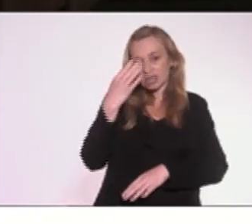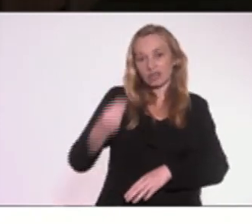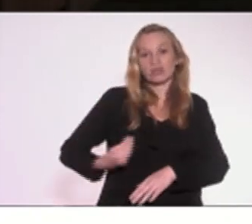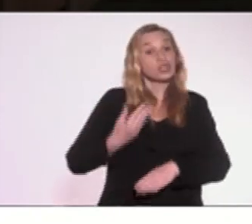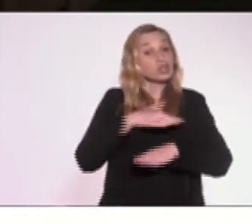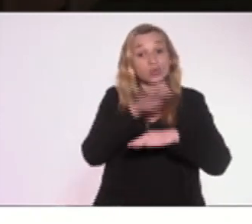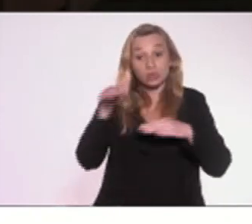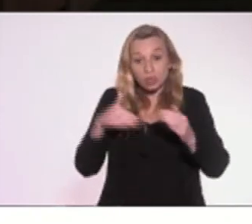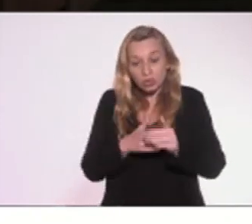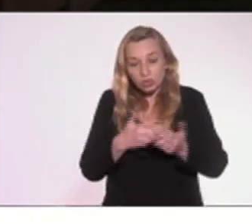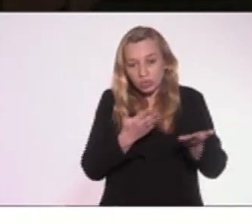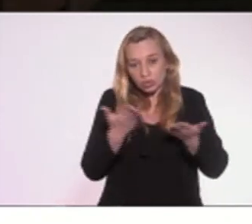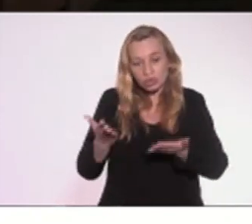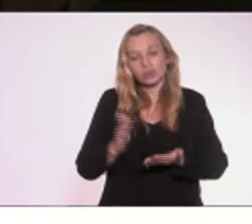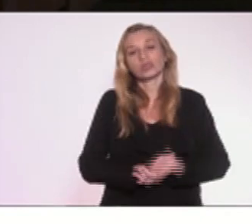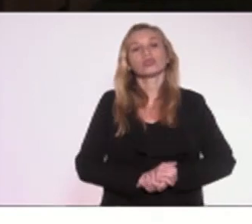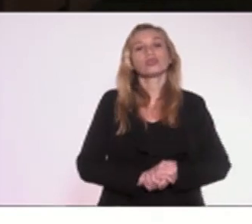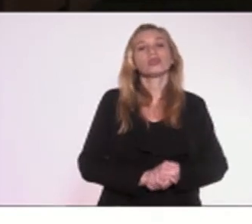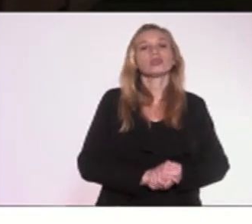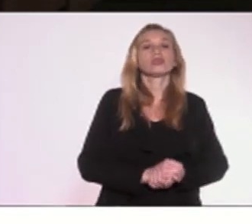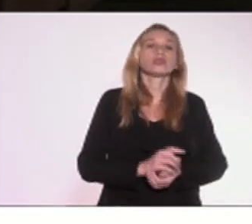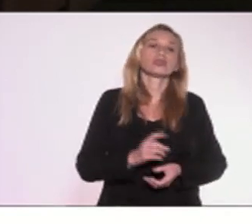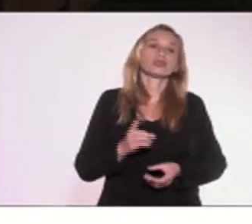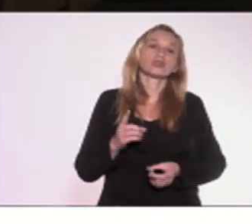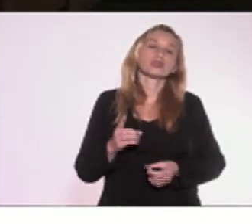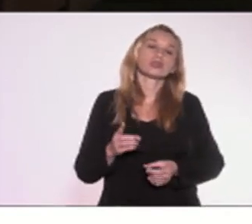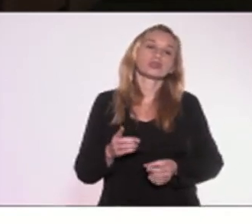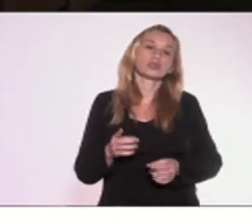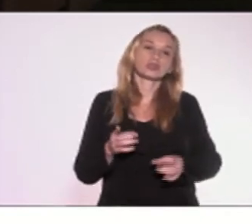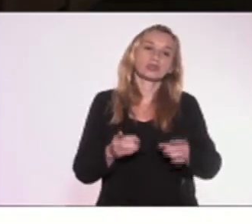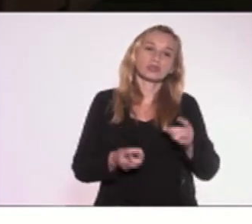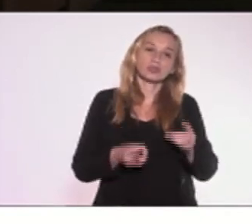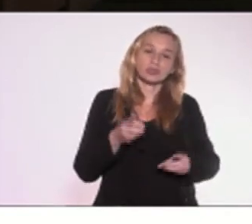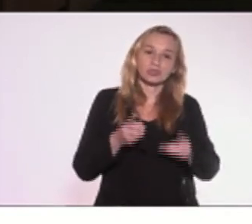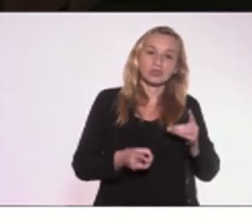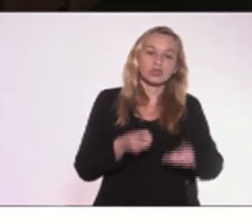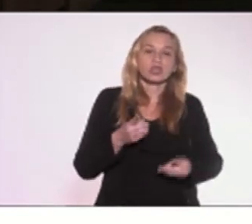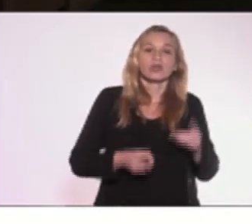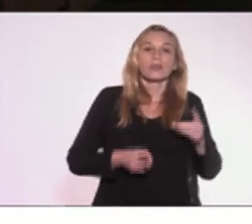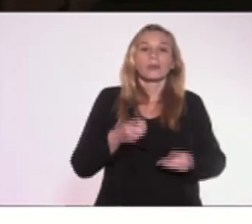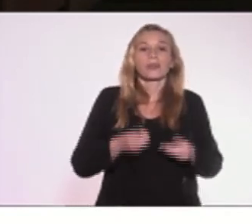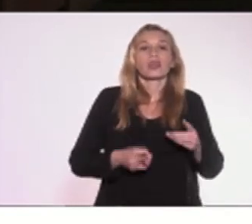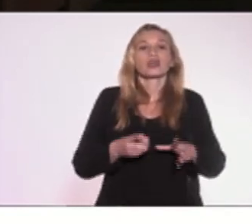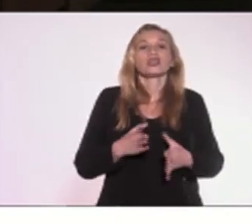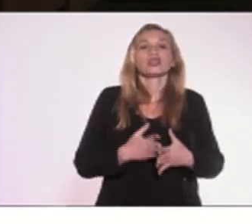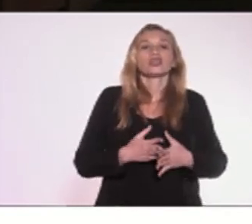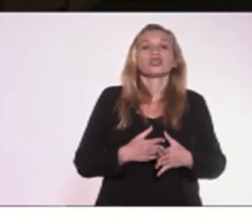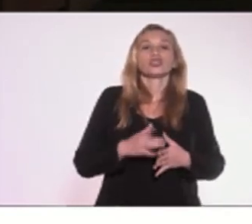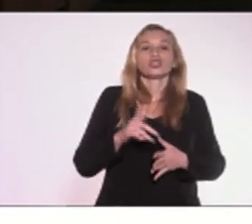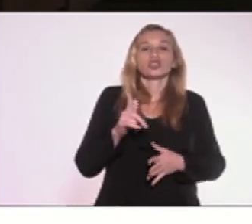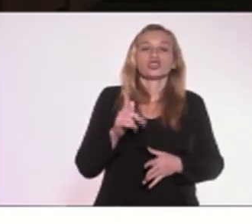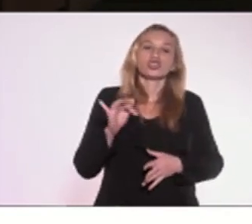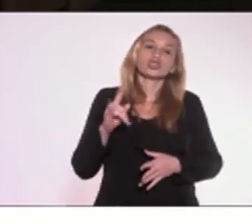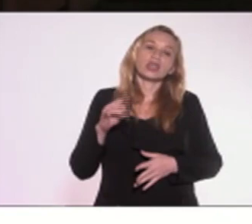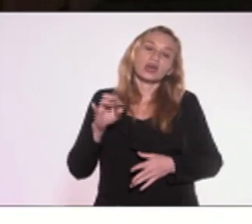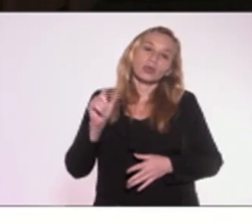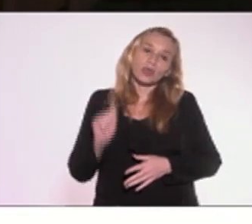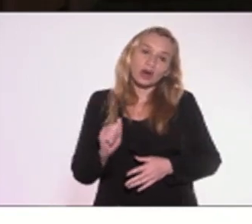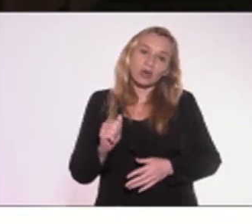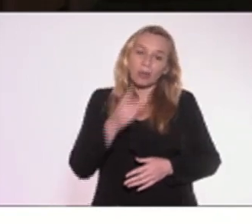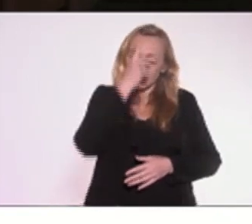todos. Desembargadora doutora Giselda, uma pessoa que sempre que eu posso, eu